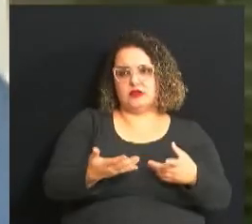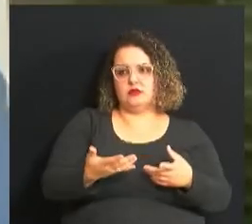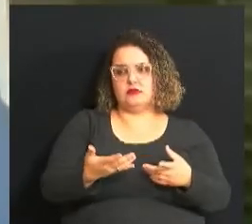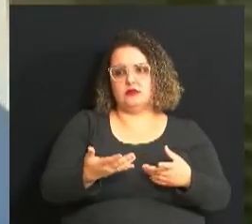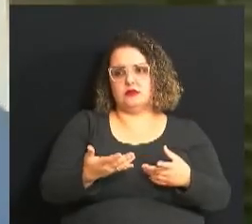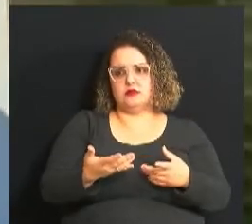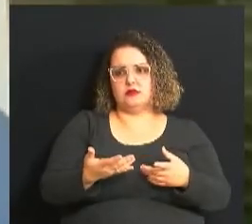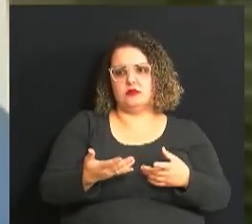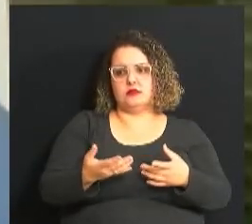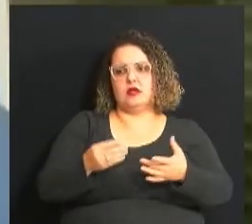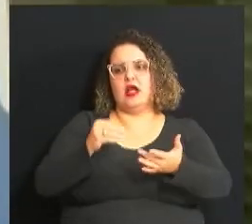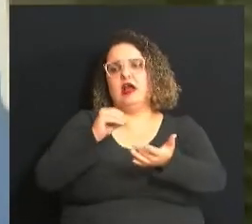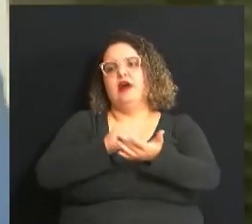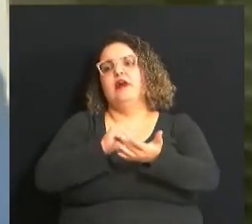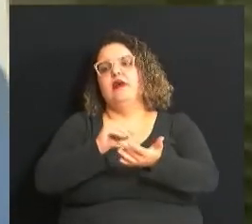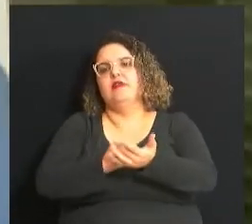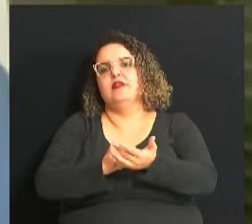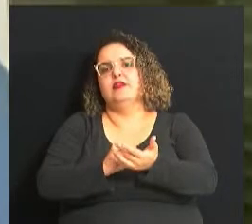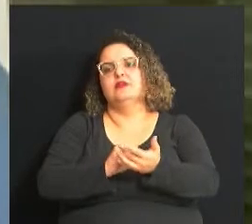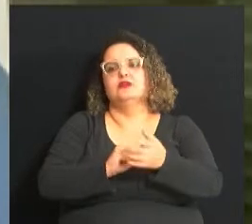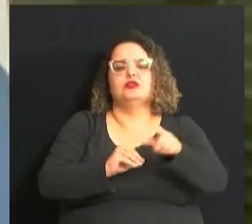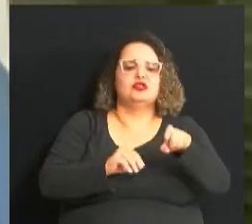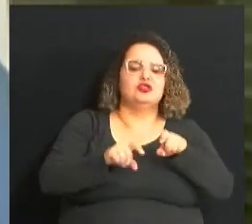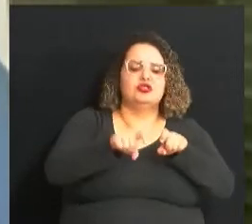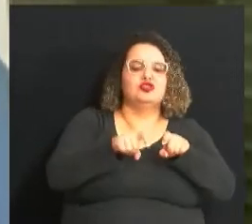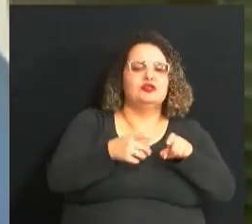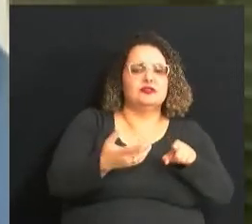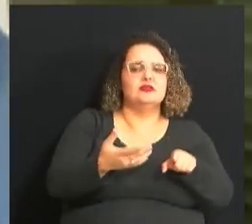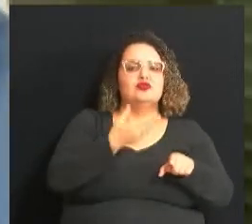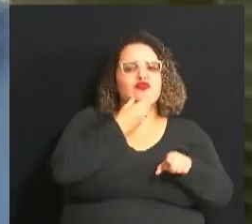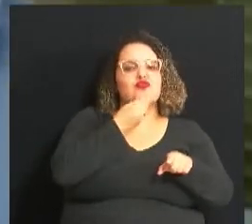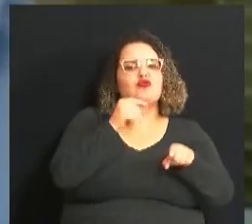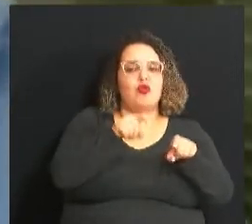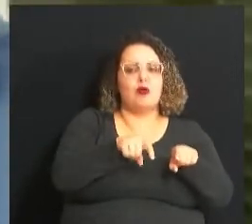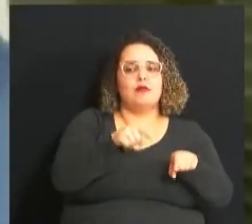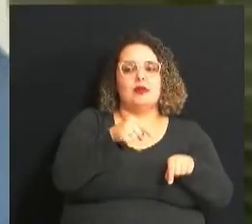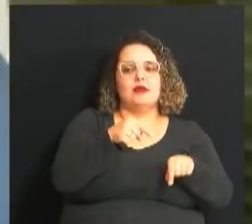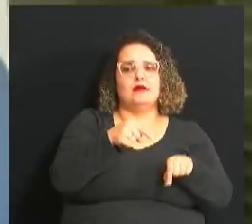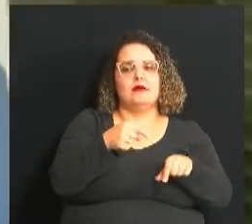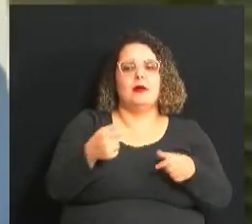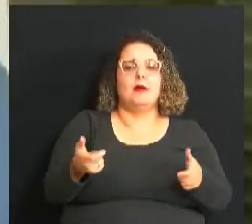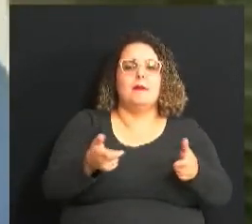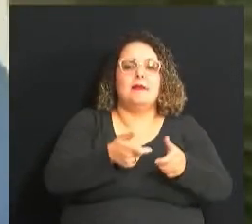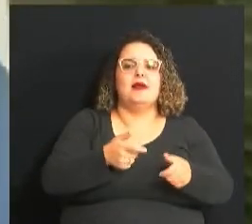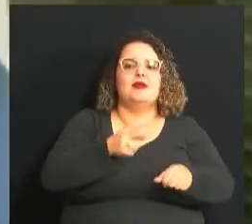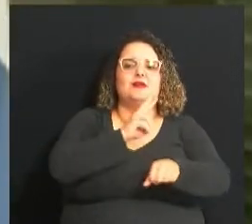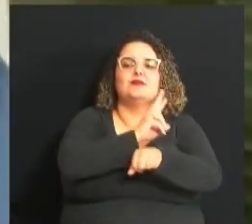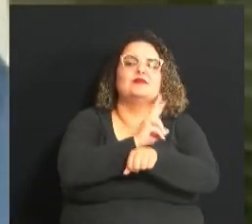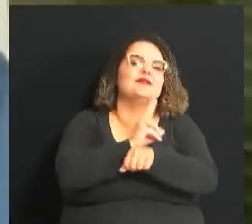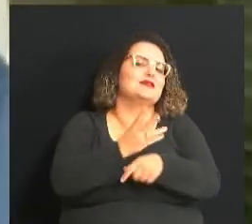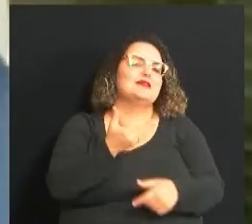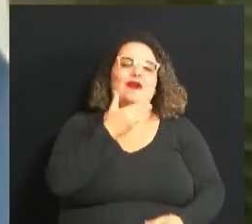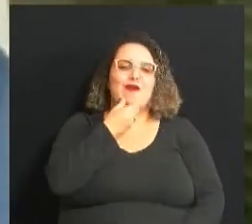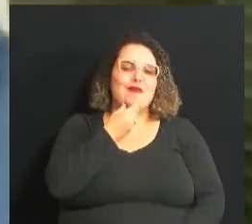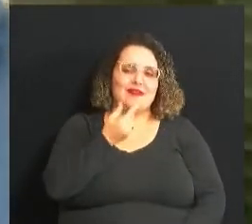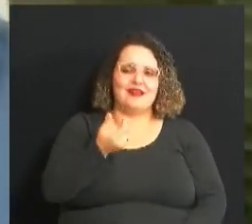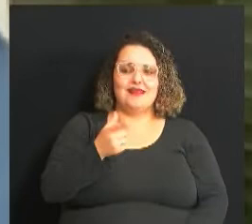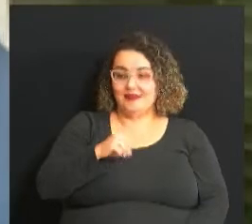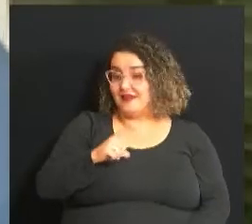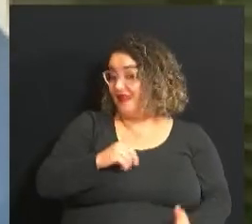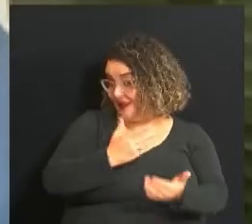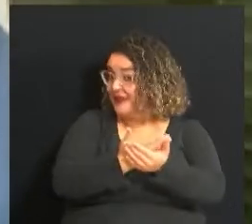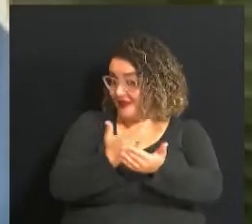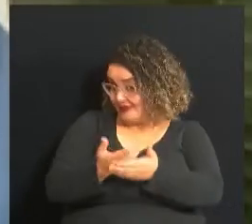falta para ser 2X traz menos proteção para o homem. Existem alguns estudos em relação a isso,